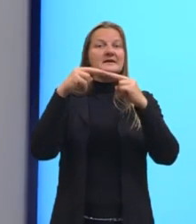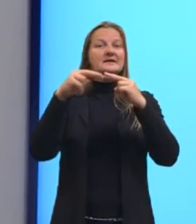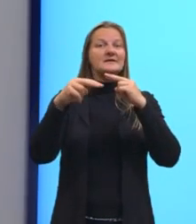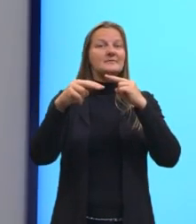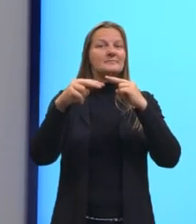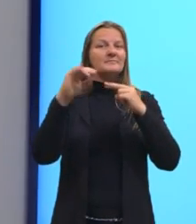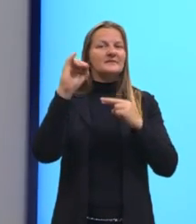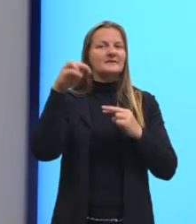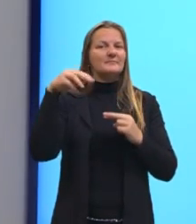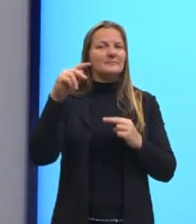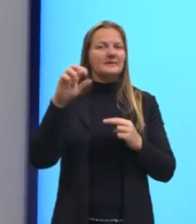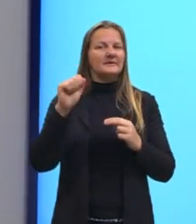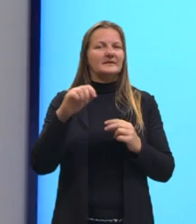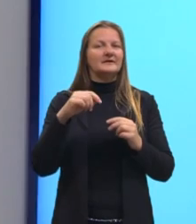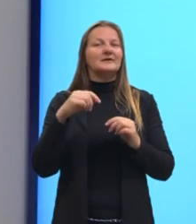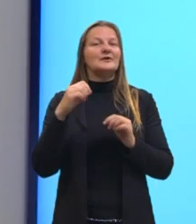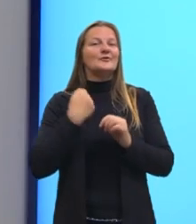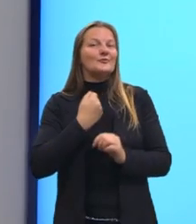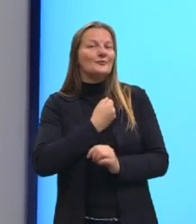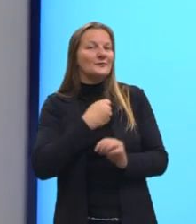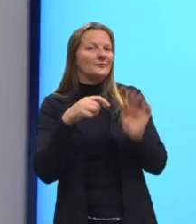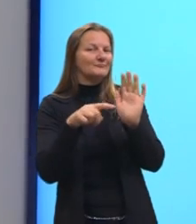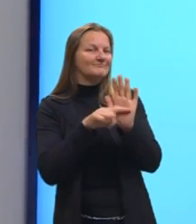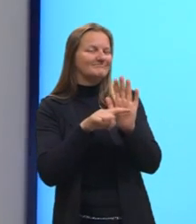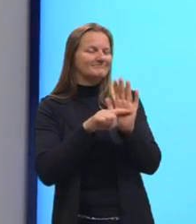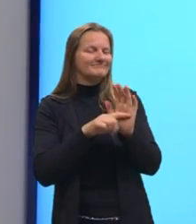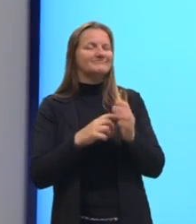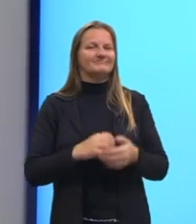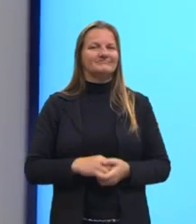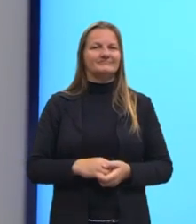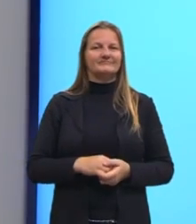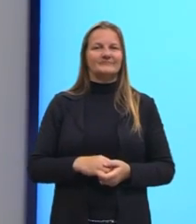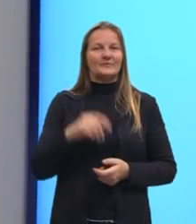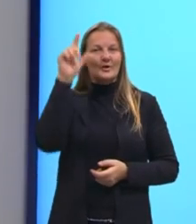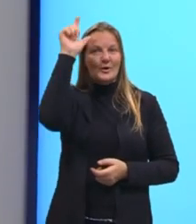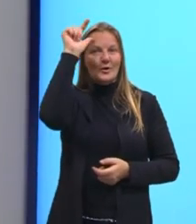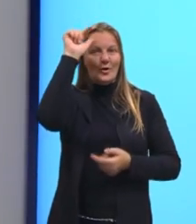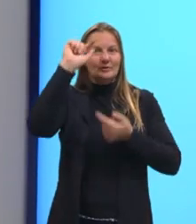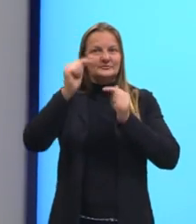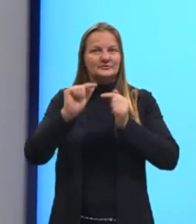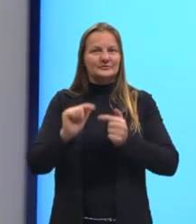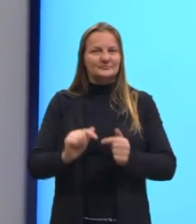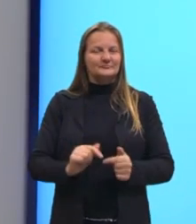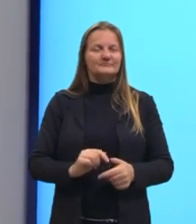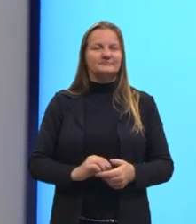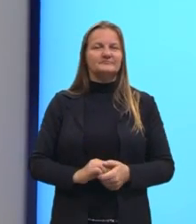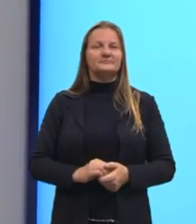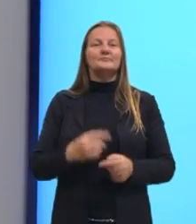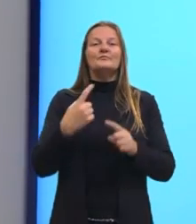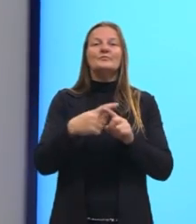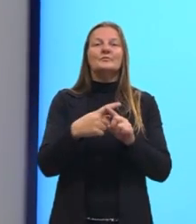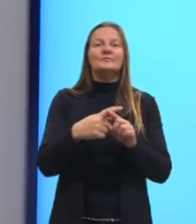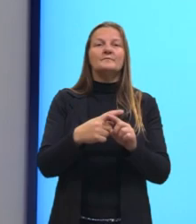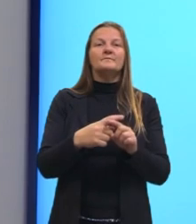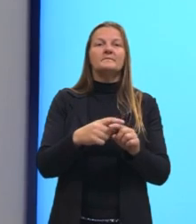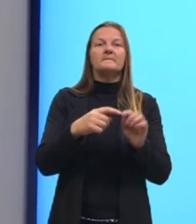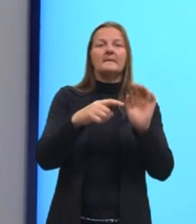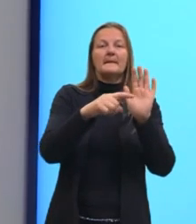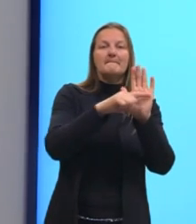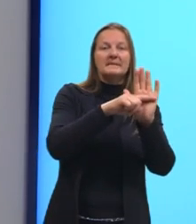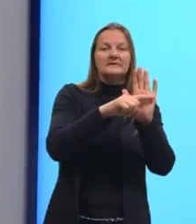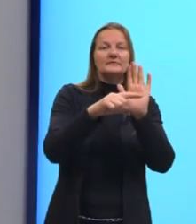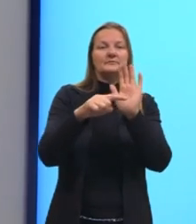que o resultado vai ser um número negativo por quê que chegam número negativo porque nós temos aqui ó